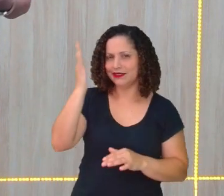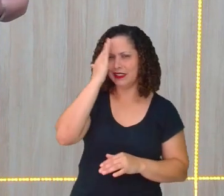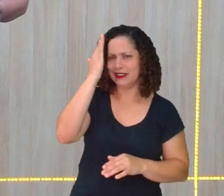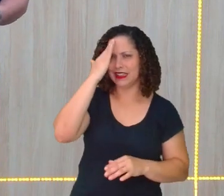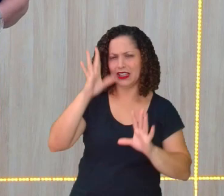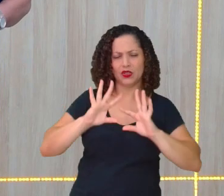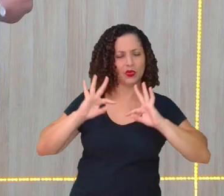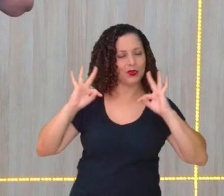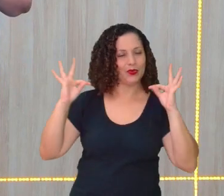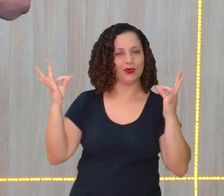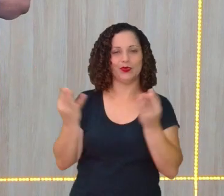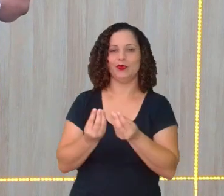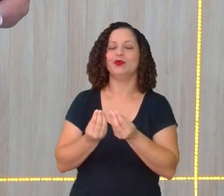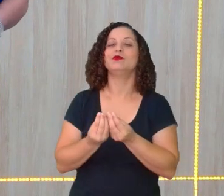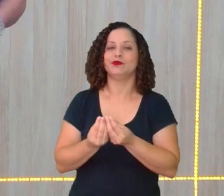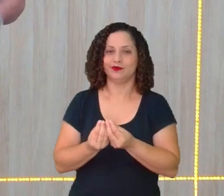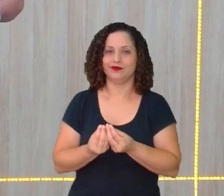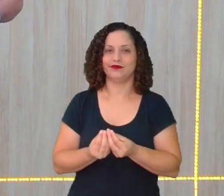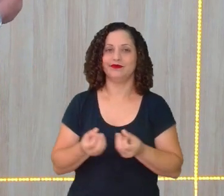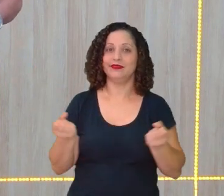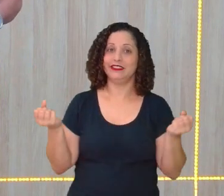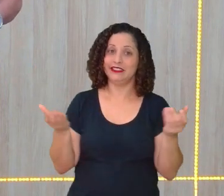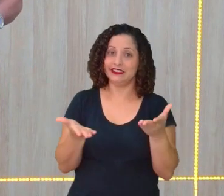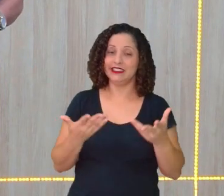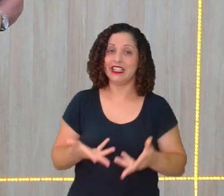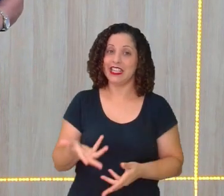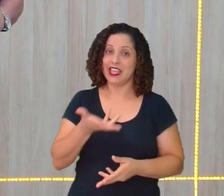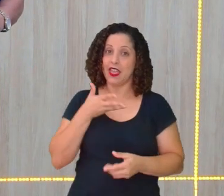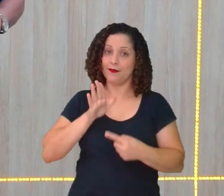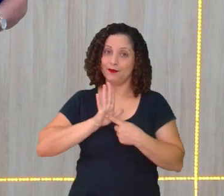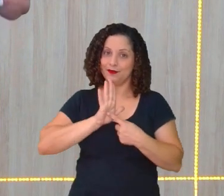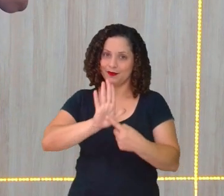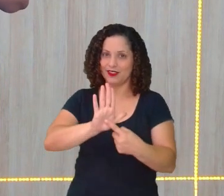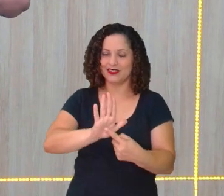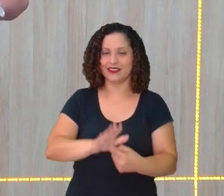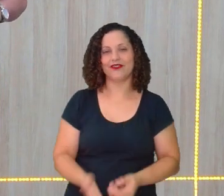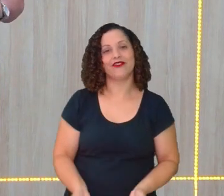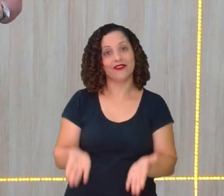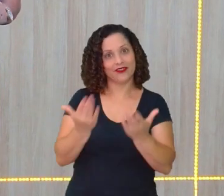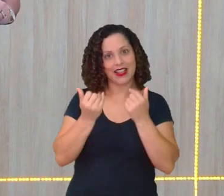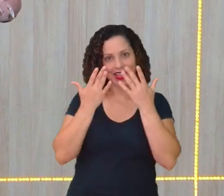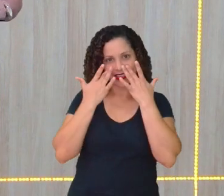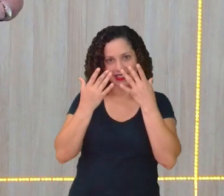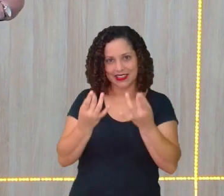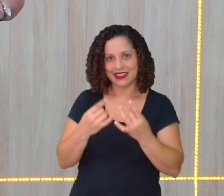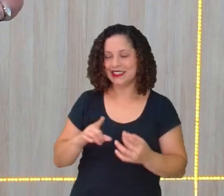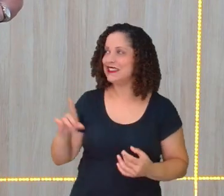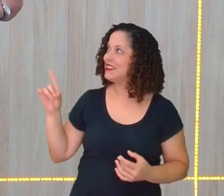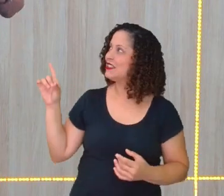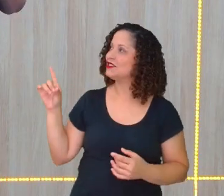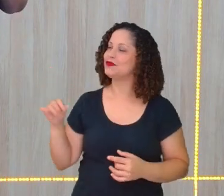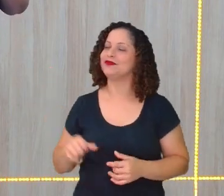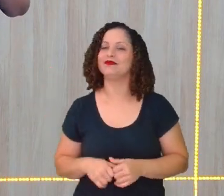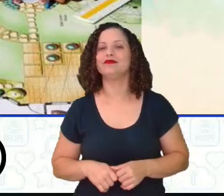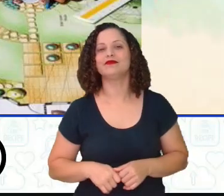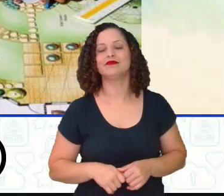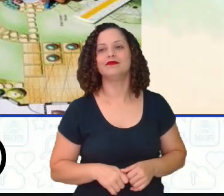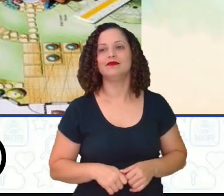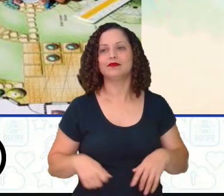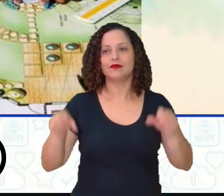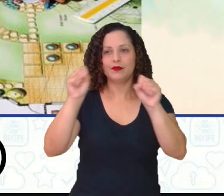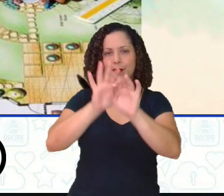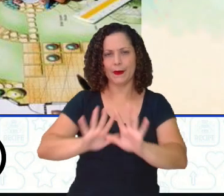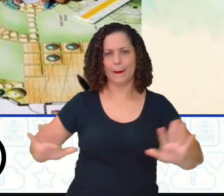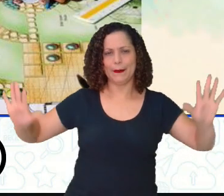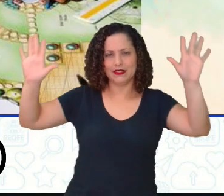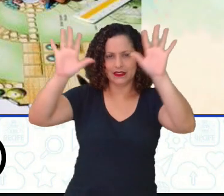de fato, né? O que é tudo isso que a gente está querendo apresentar nessa aula. Vamos, atenção aí à leitura. A paisagem